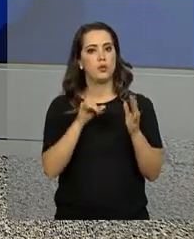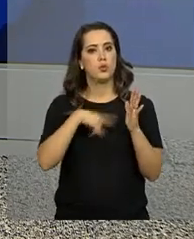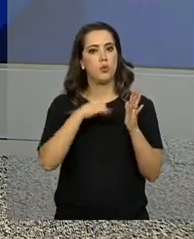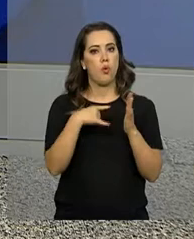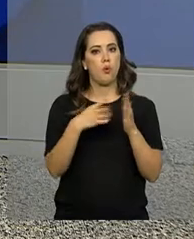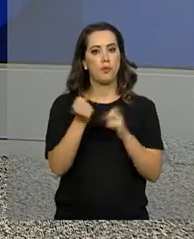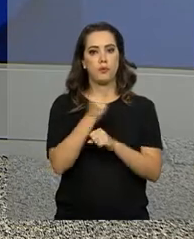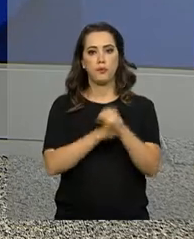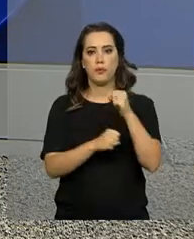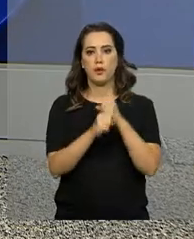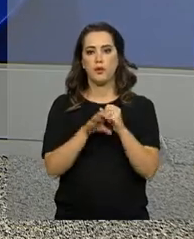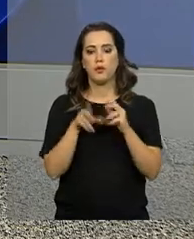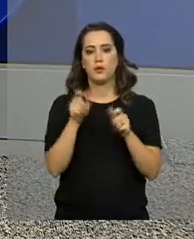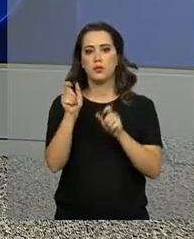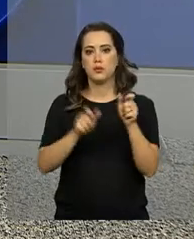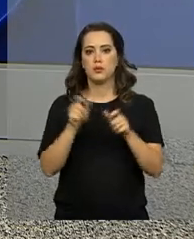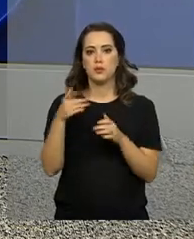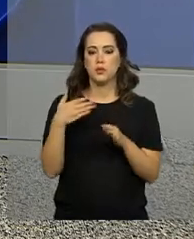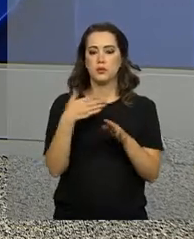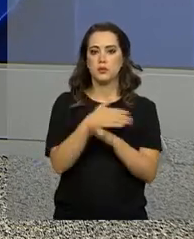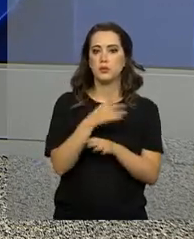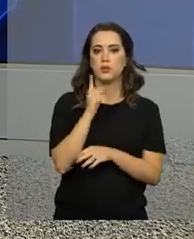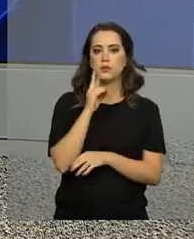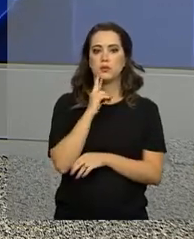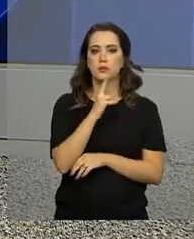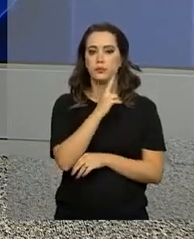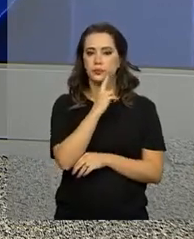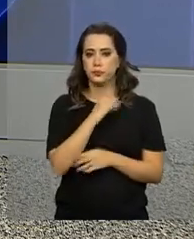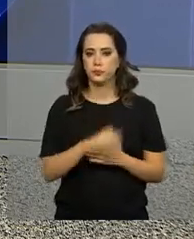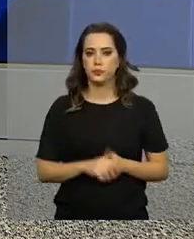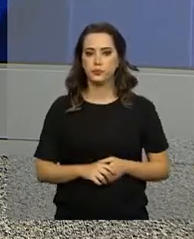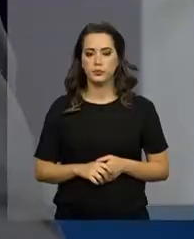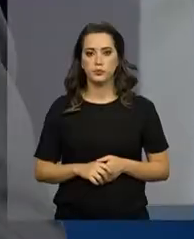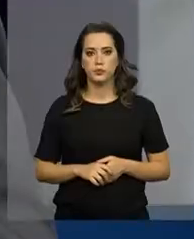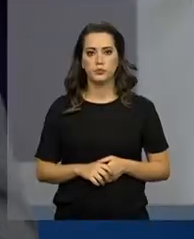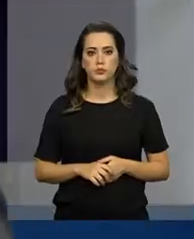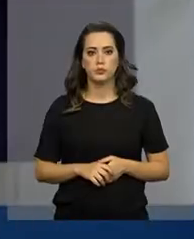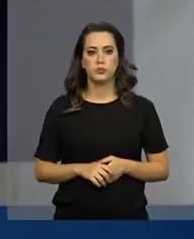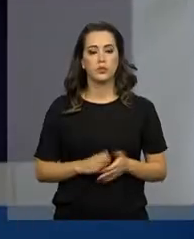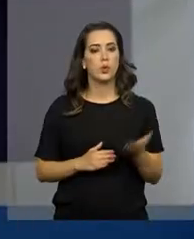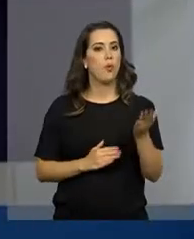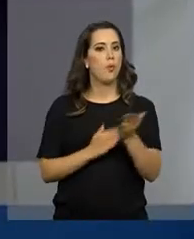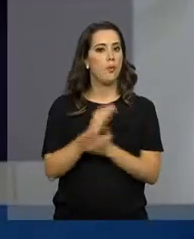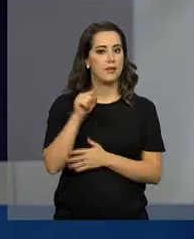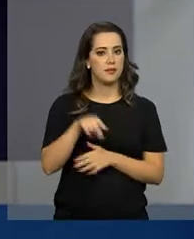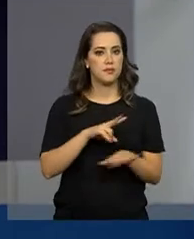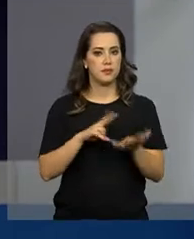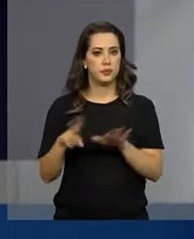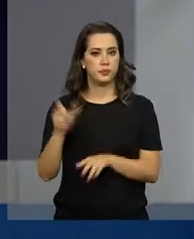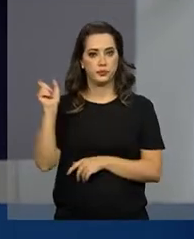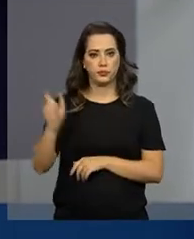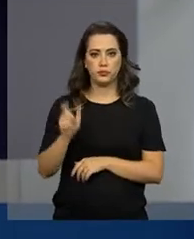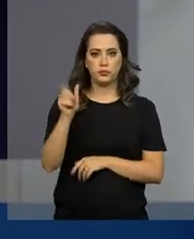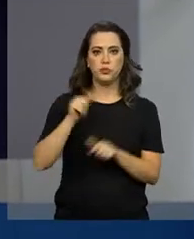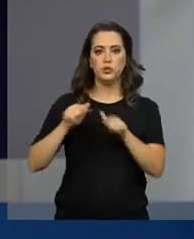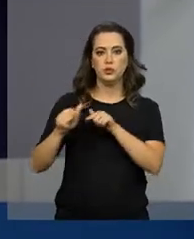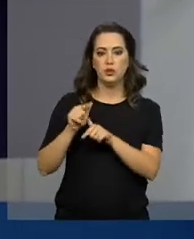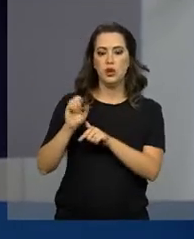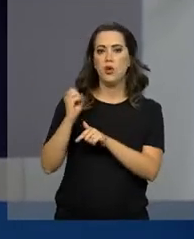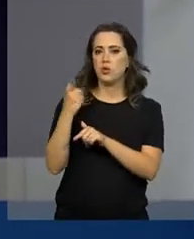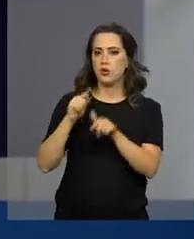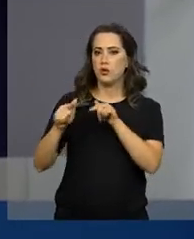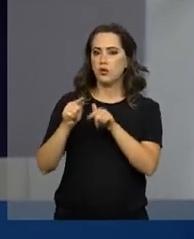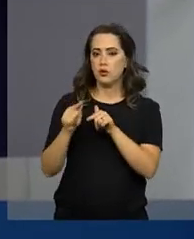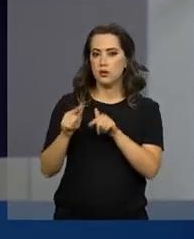passado para todos os estrangeiros no estado de Roraima. A partir desta semana, os brasileiros que trabalham ou já